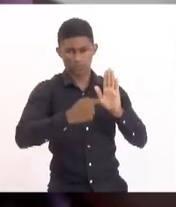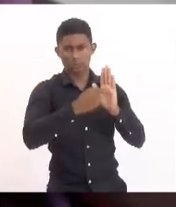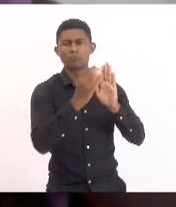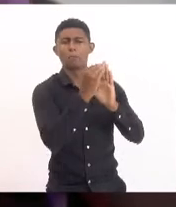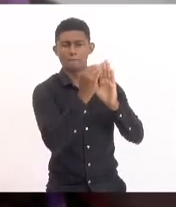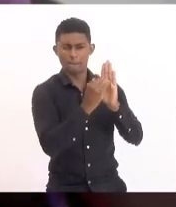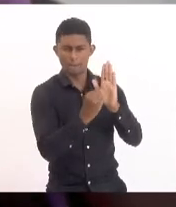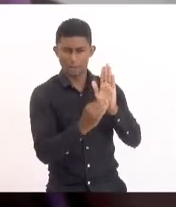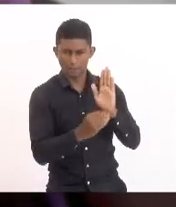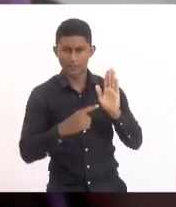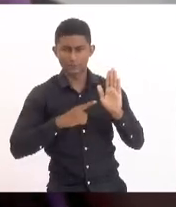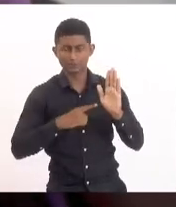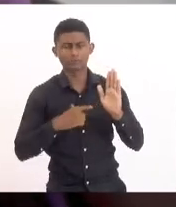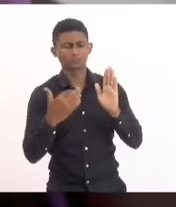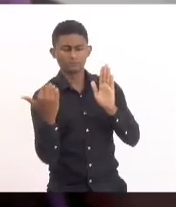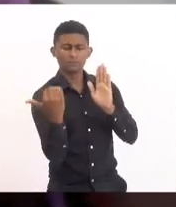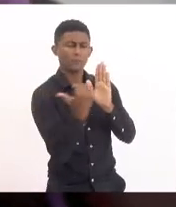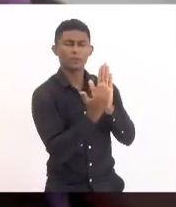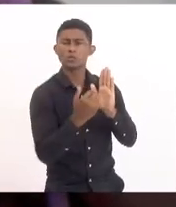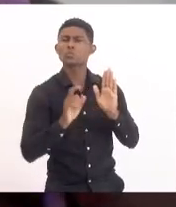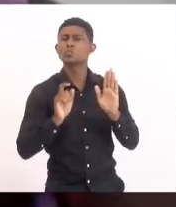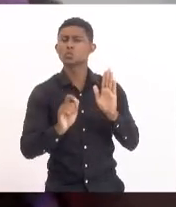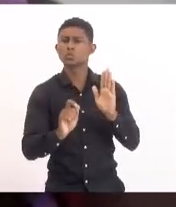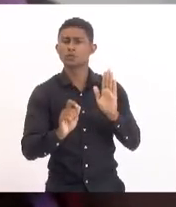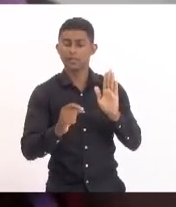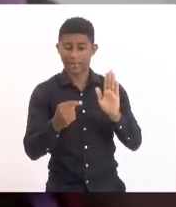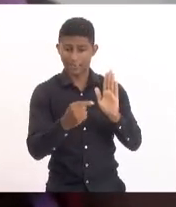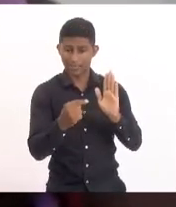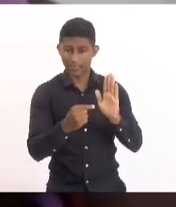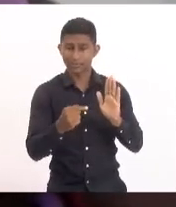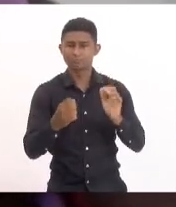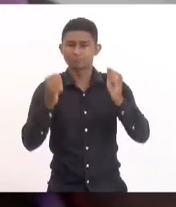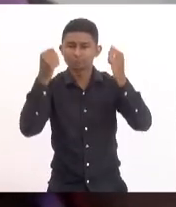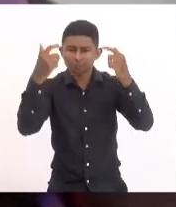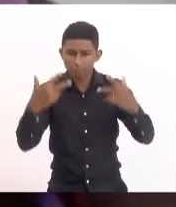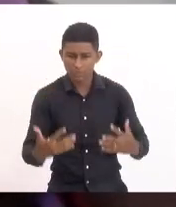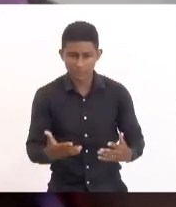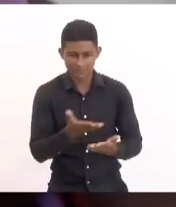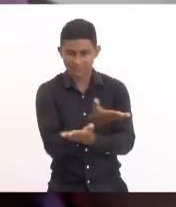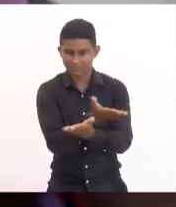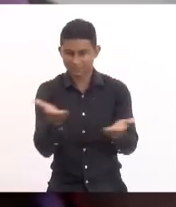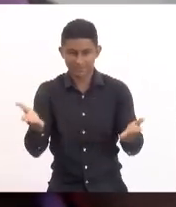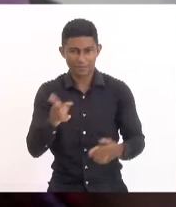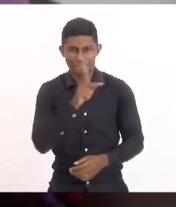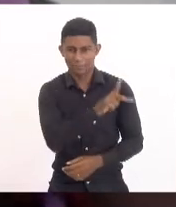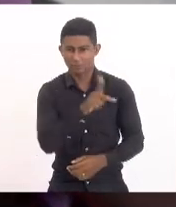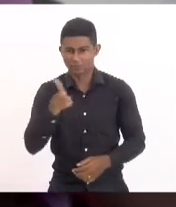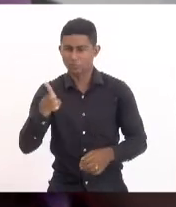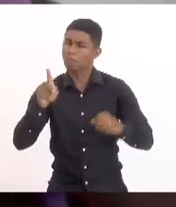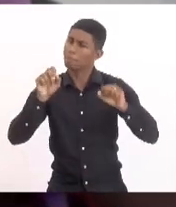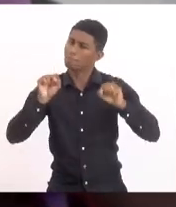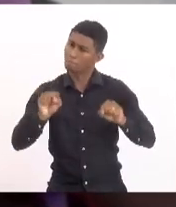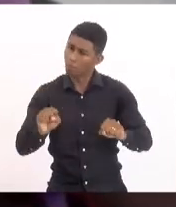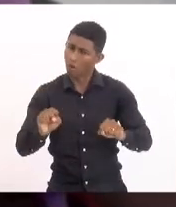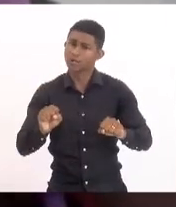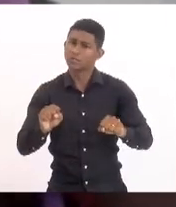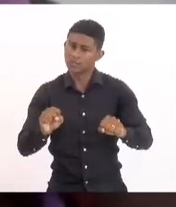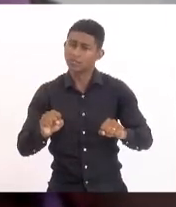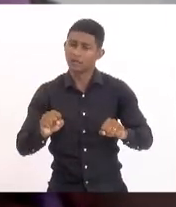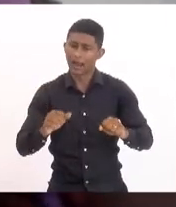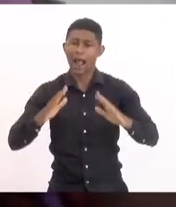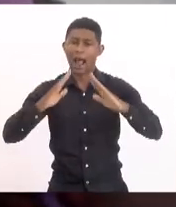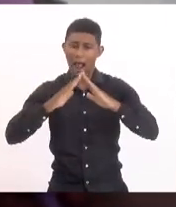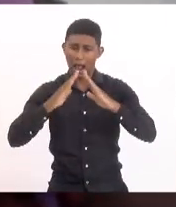medidas, garante a possibilidade do exercício de trabalho remoto dos profissionais de educação que apresentem comorbidade. A gente